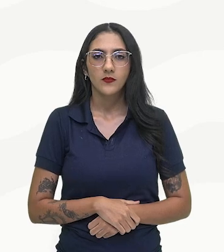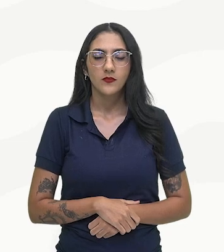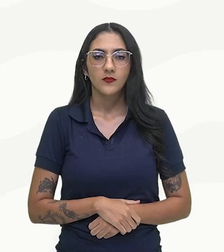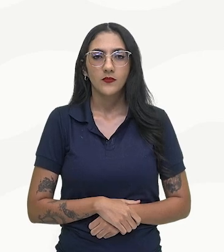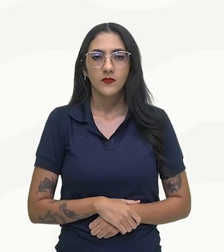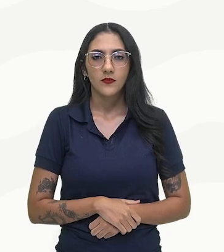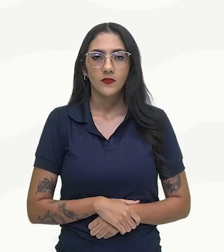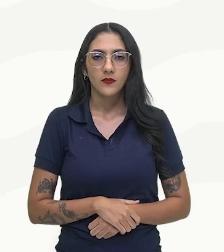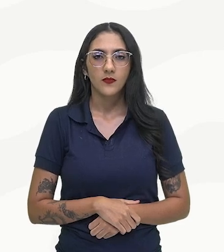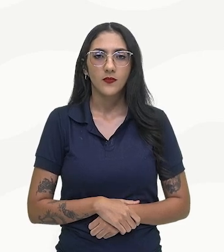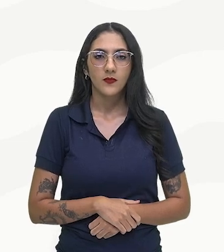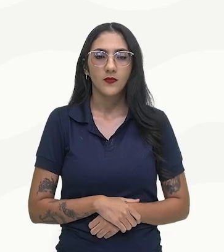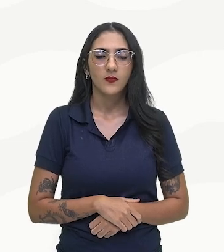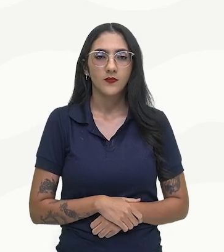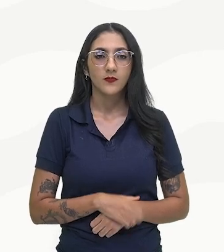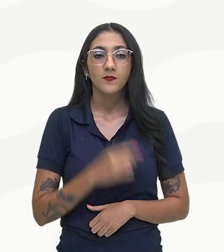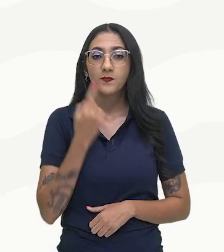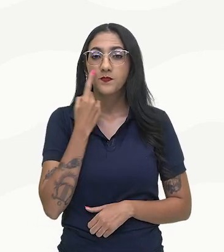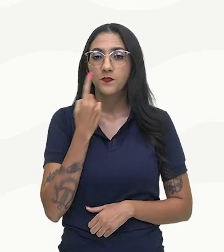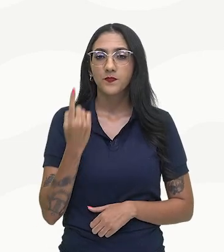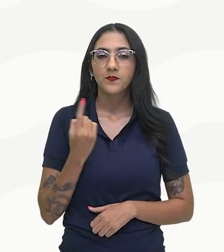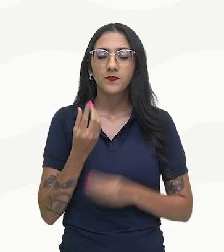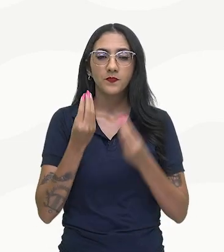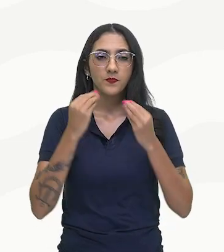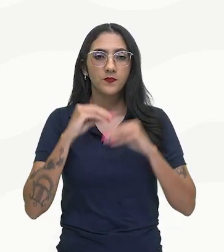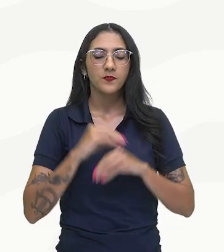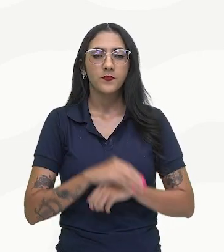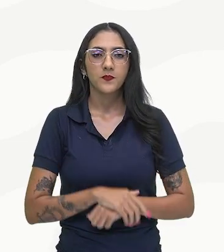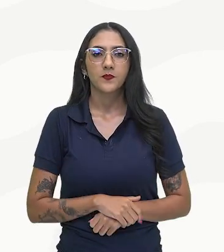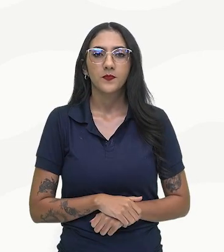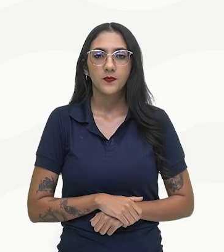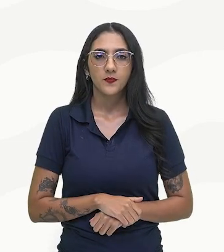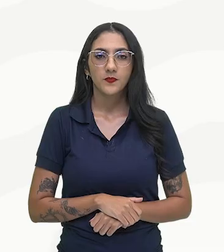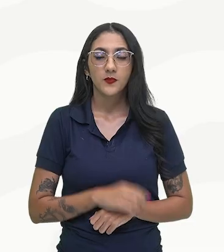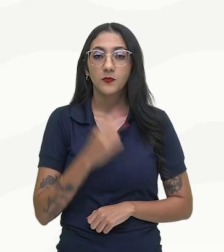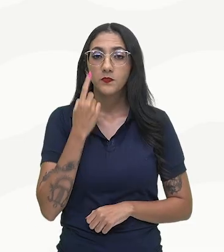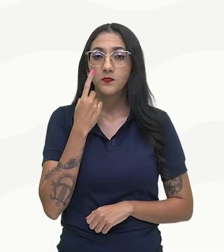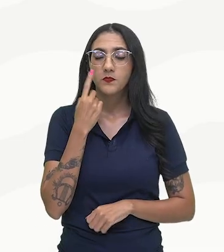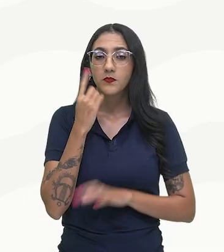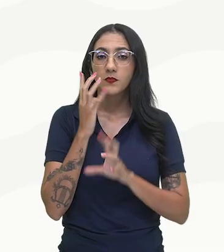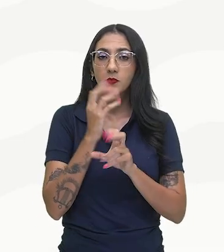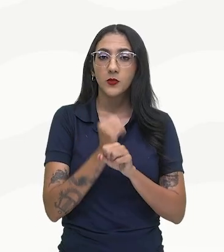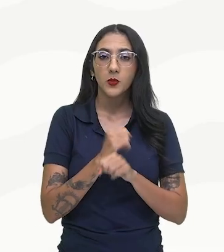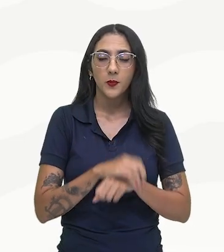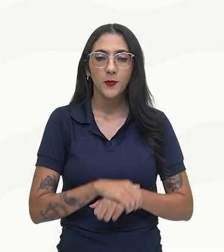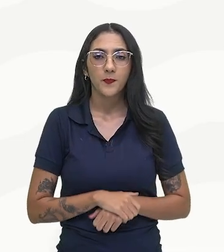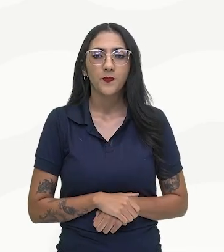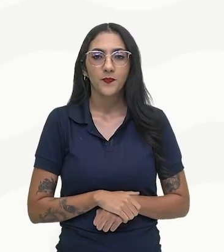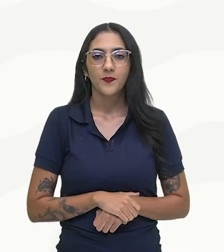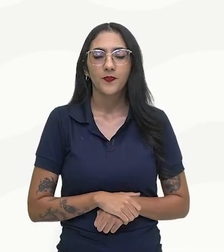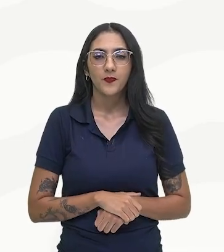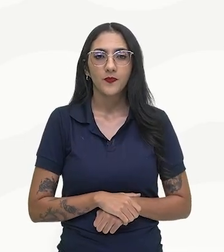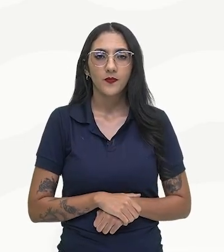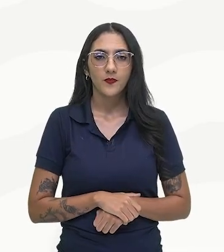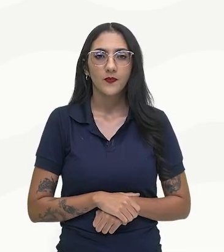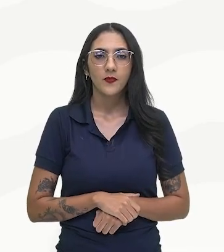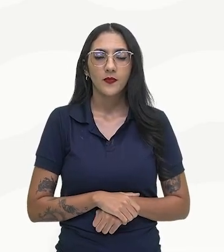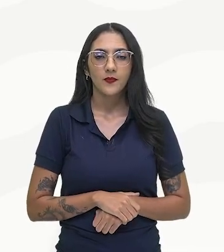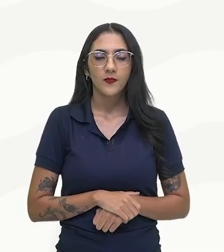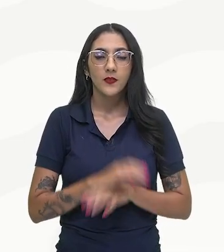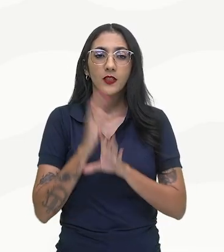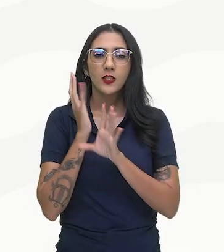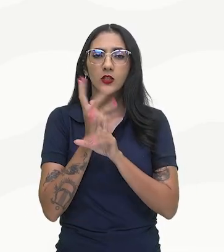O resultado, então, será de quanto? Meu f de 5, então, começando aqui, ó, 90 mais 80 é 170,